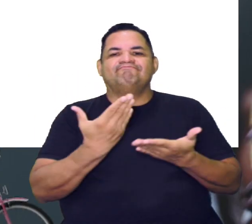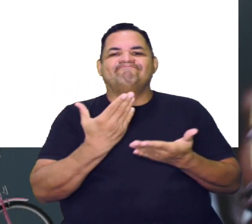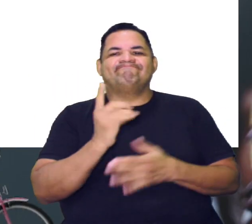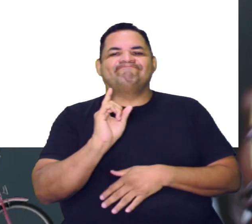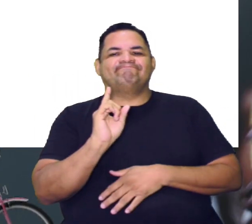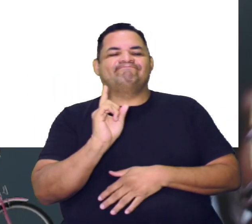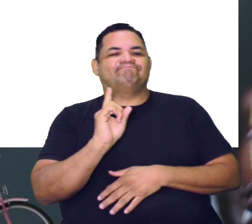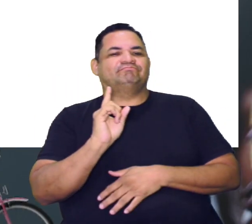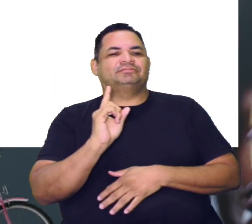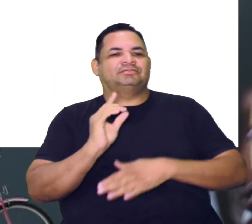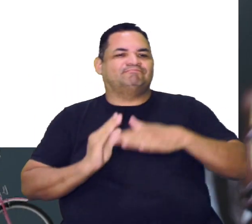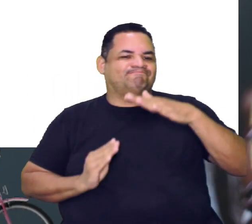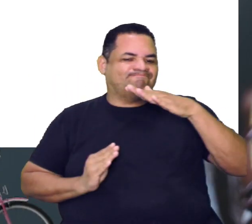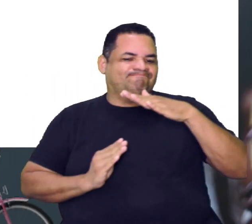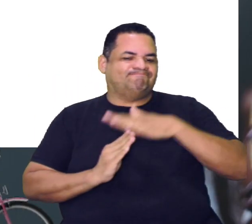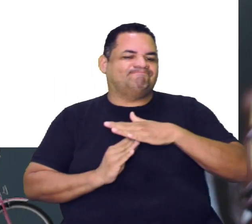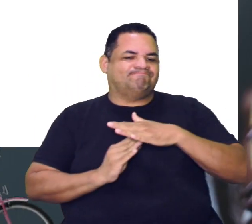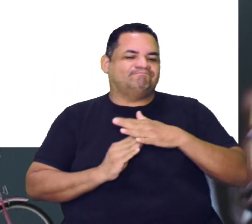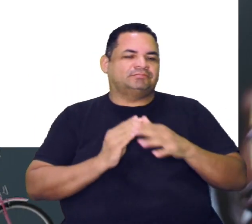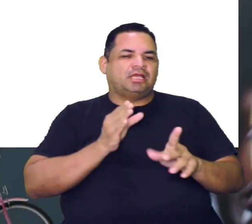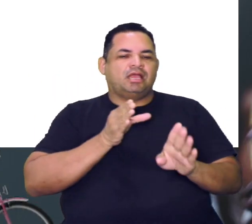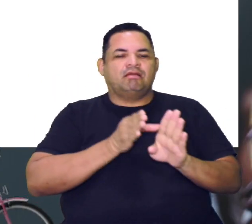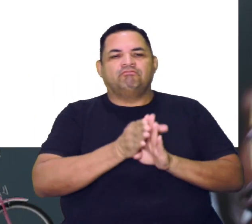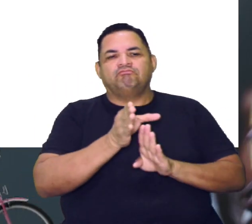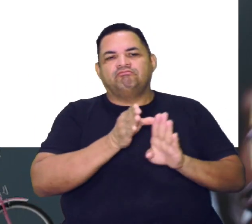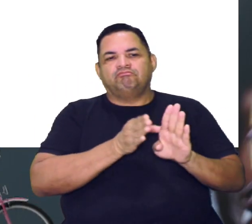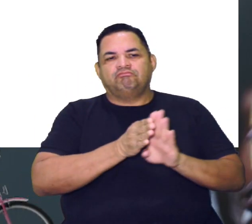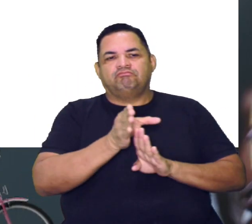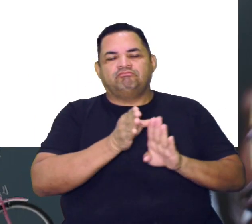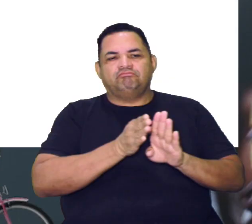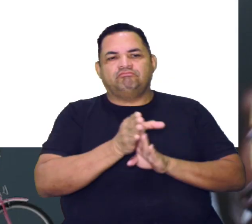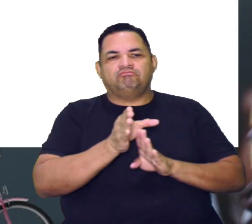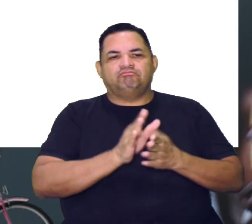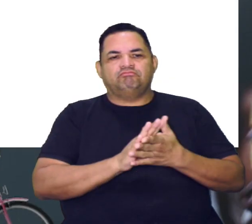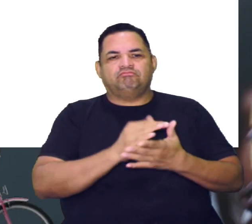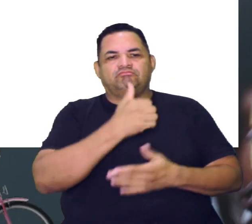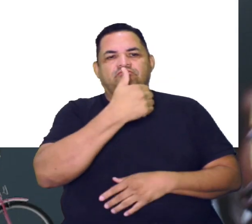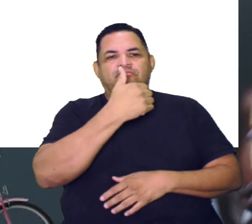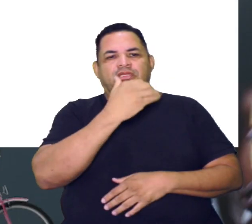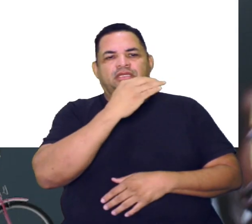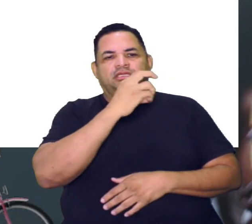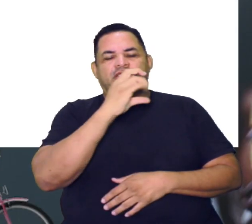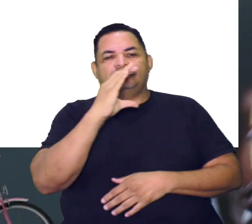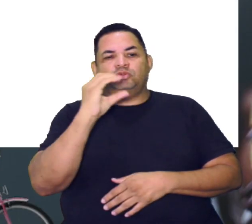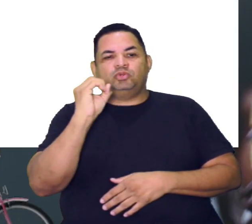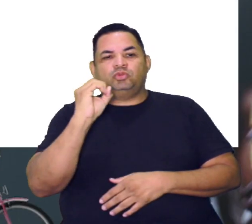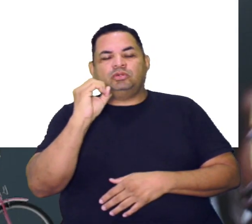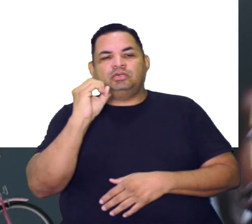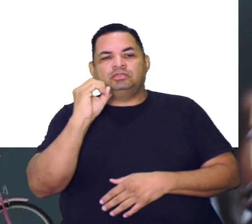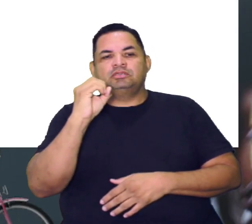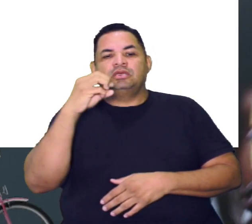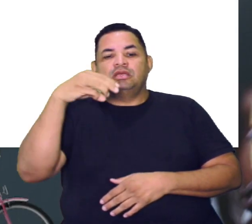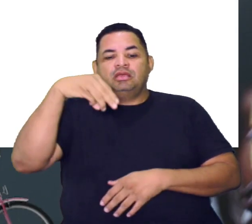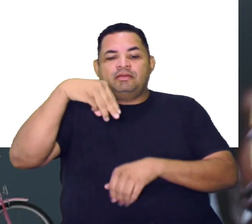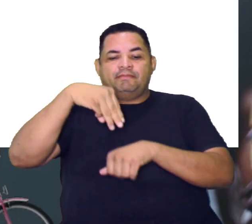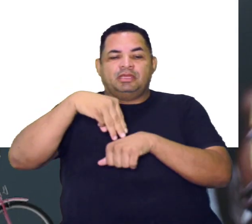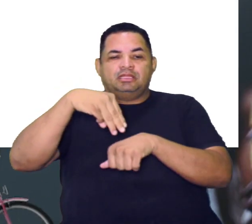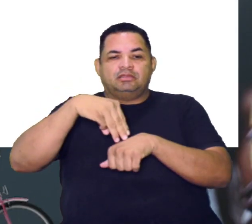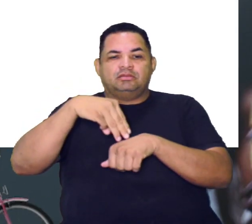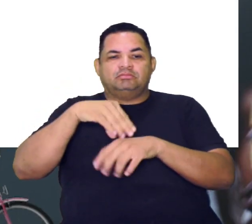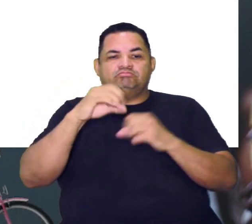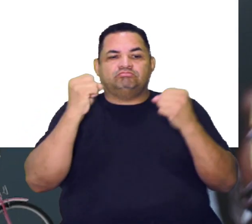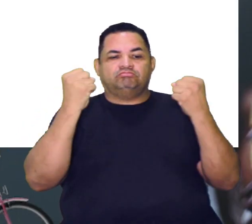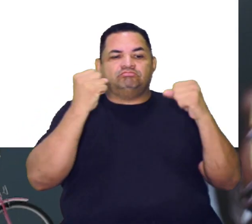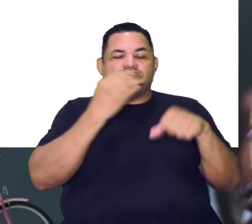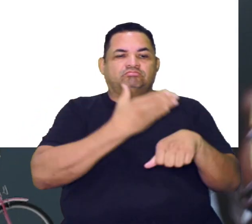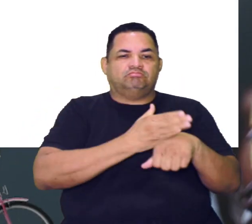não atinge aí o que é recomendado aí, que é 150 minutos por semana de atividade física